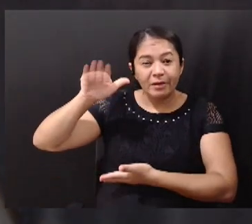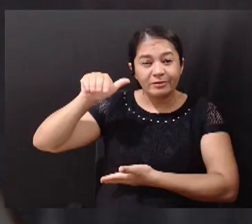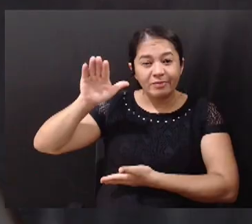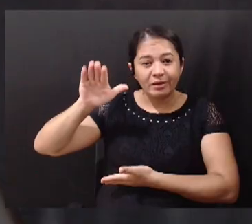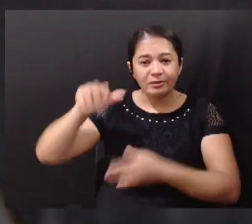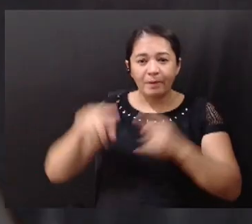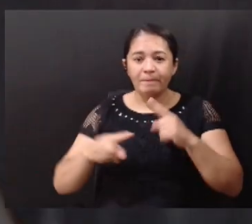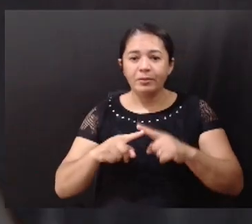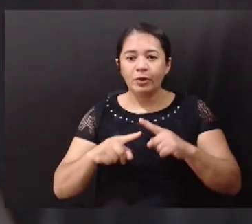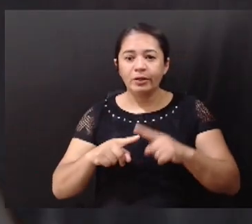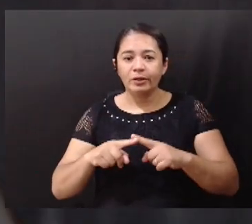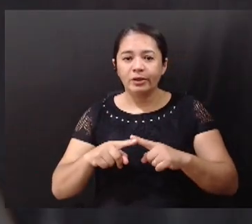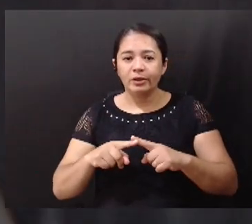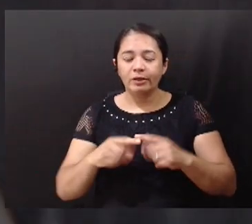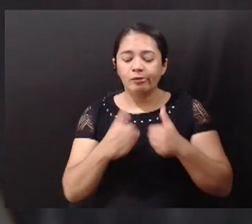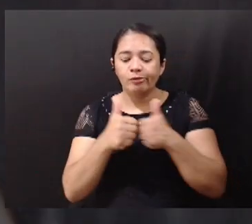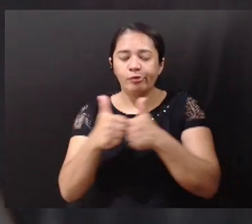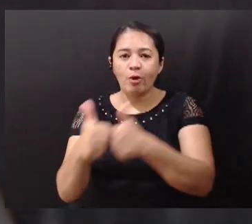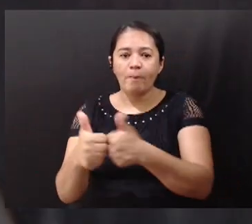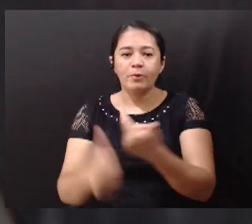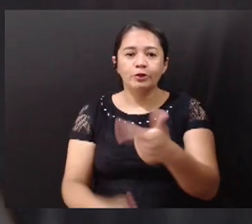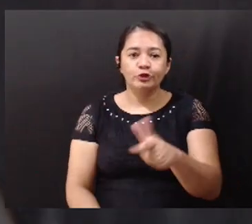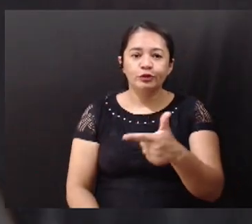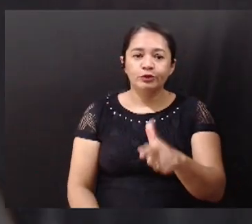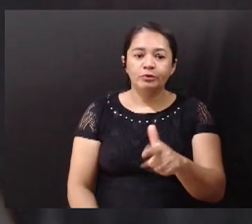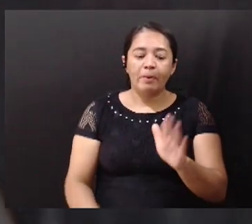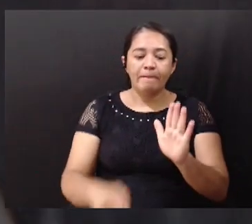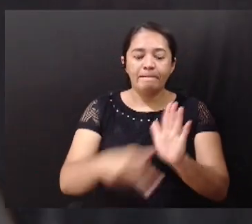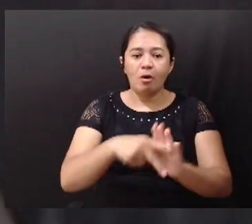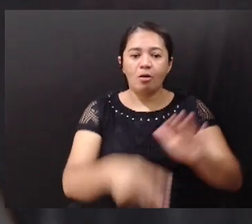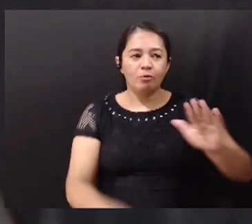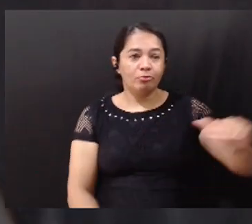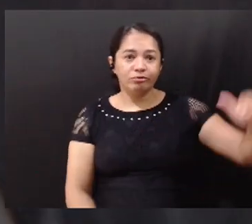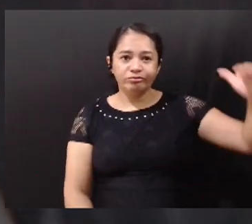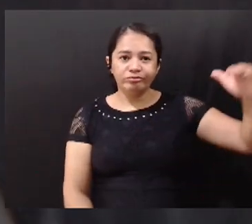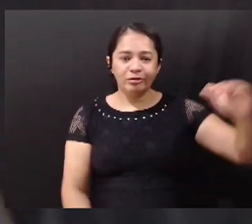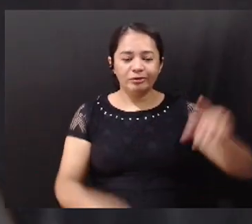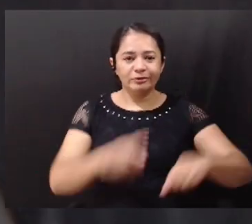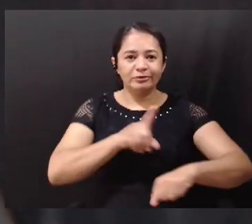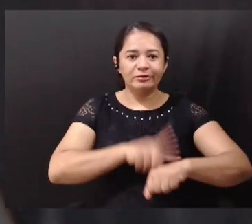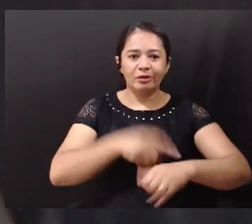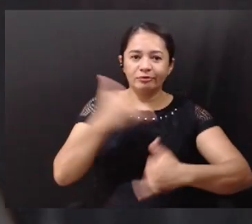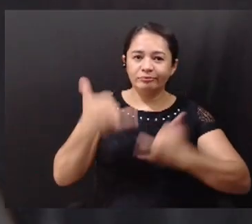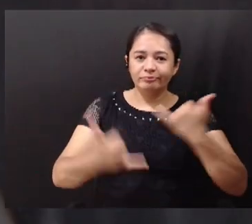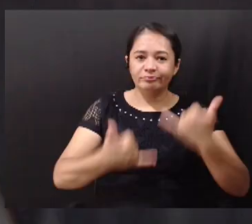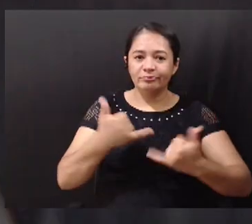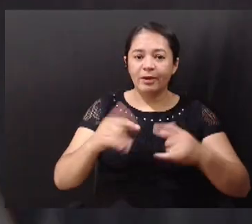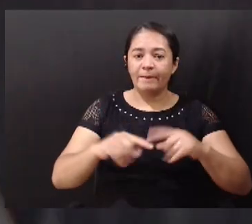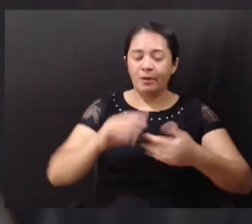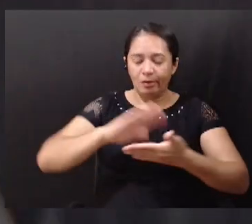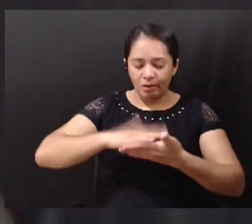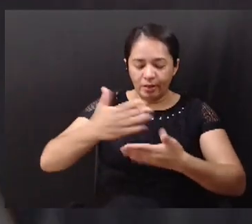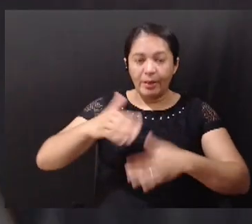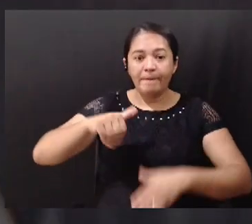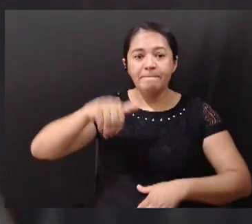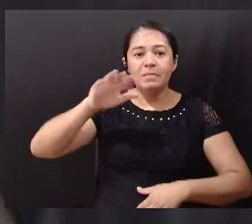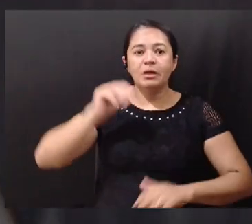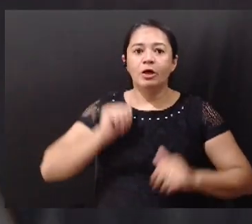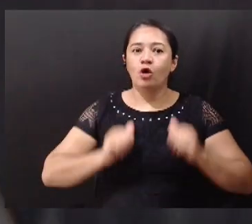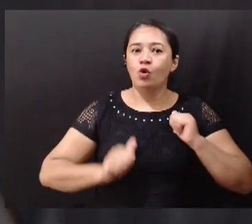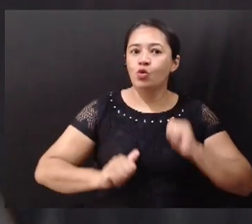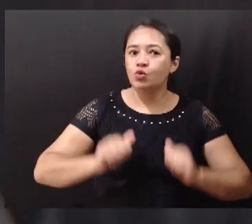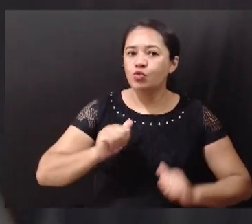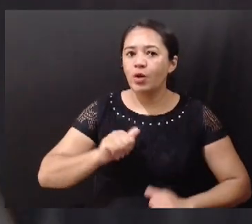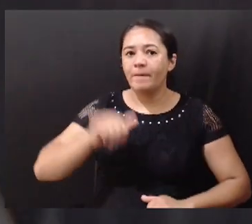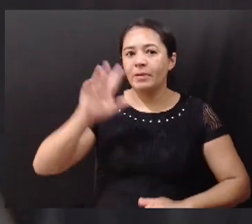esse acompanhamento do adulto nas brincadeiras. E a gente sabe que as telas vão gerar mais ansiedade, vai tornar mais difícil